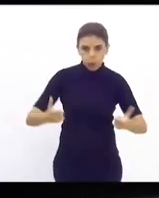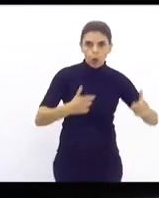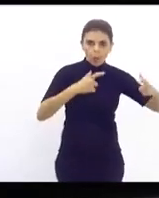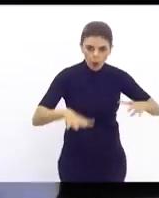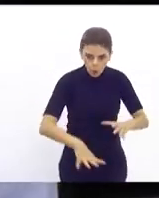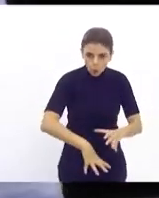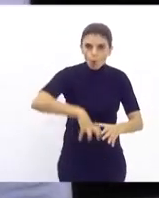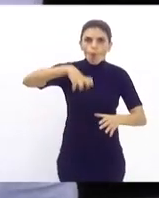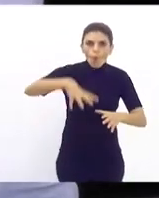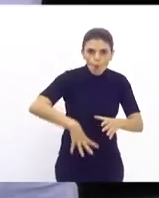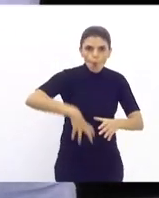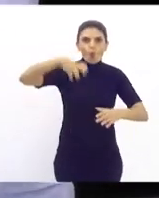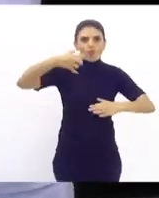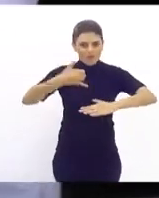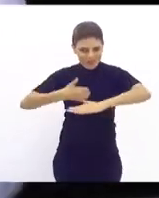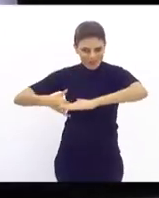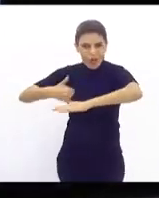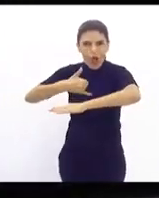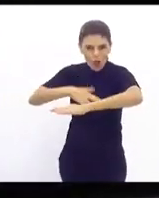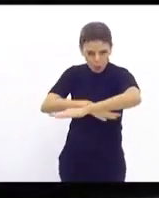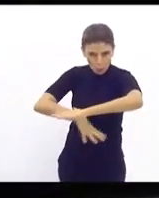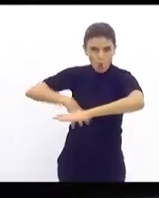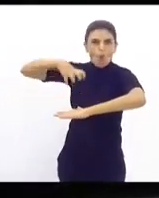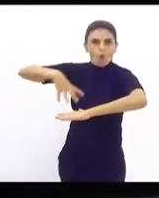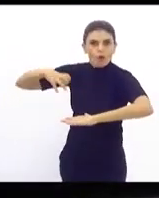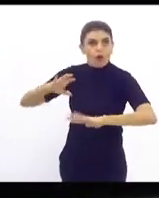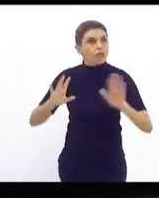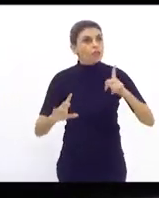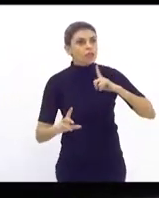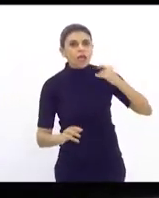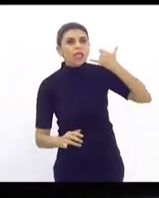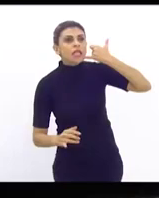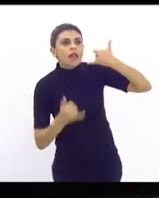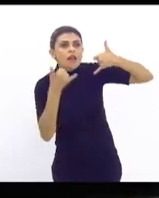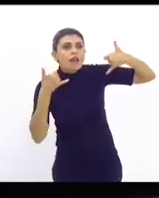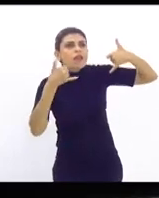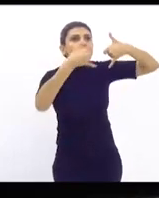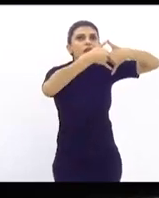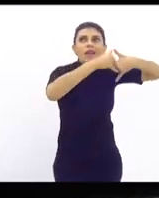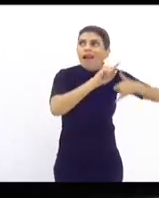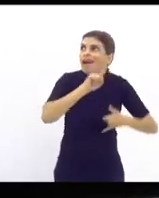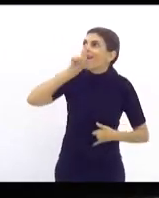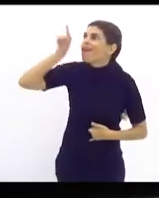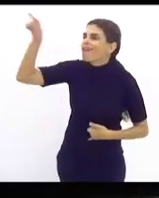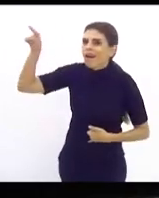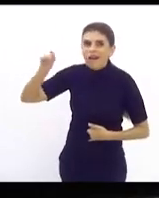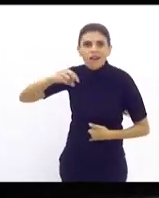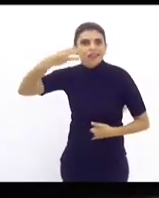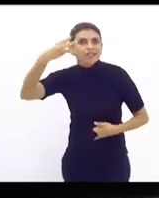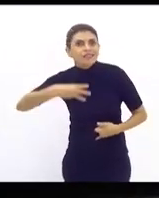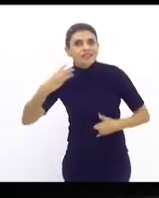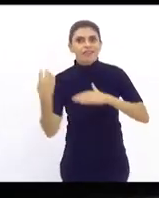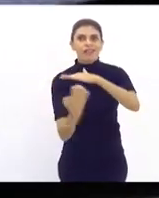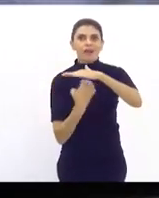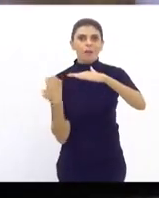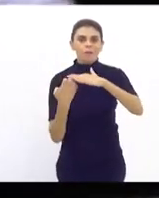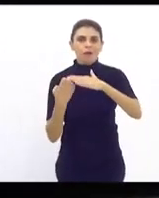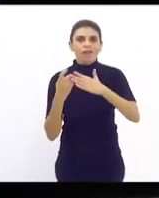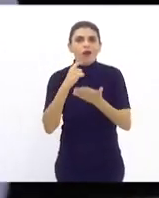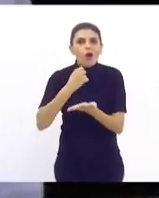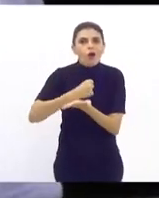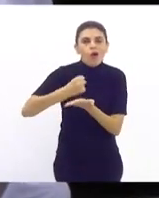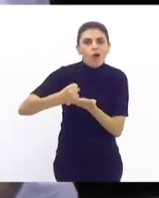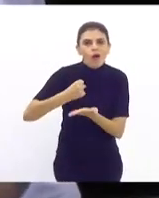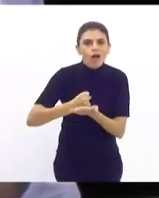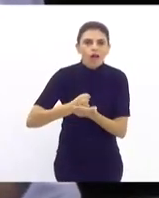o óleo, etc. Aí eu, não, tem um telefone que você vai ligar, que é uma terceirizada, contratada, e